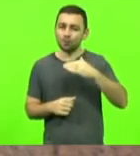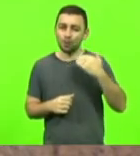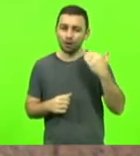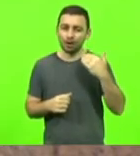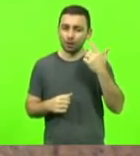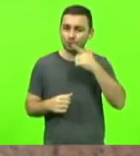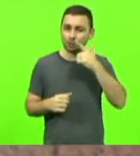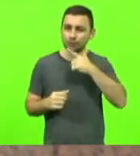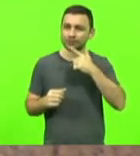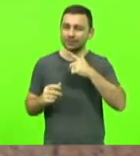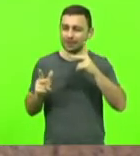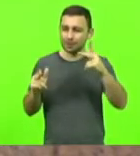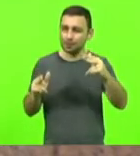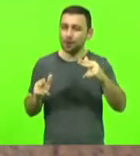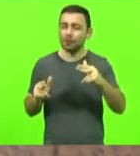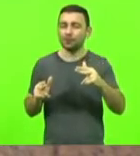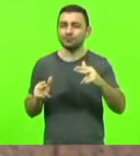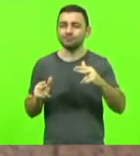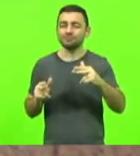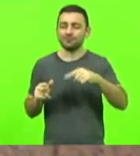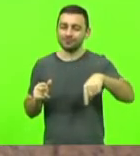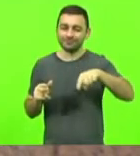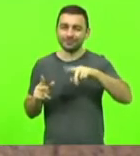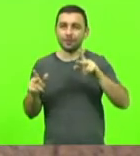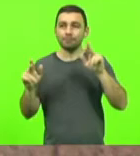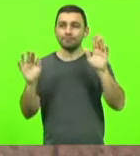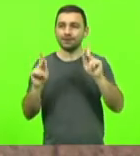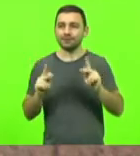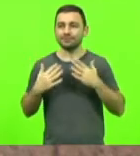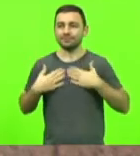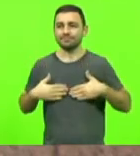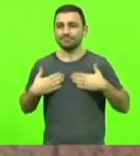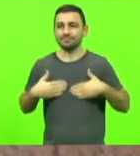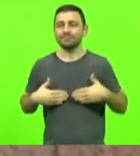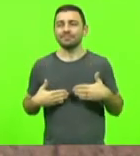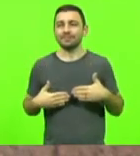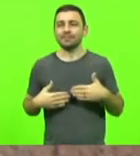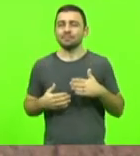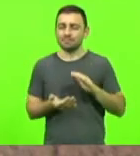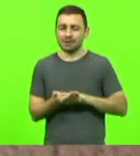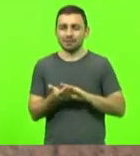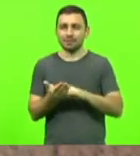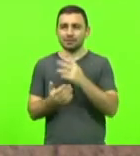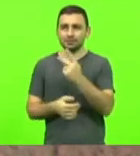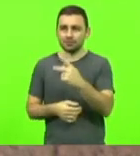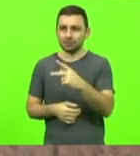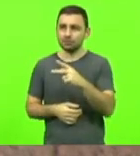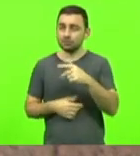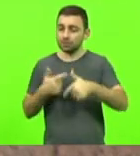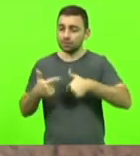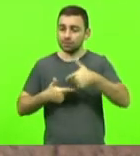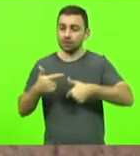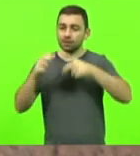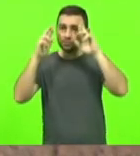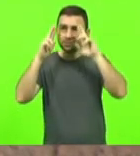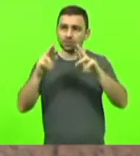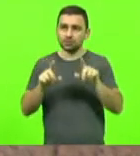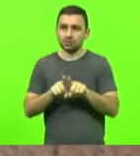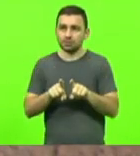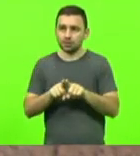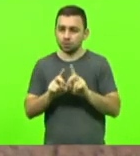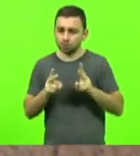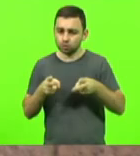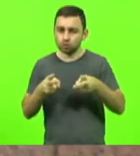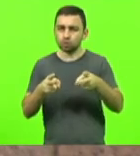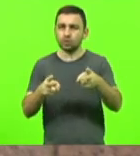vamos em paz. Então, parabéns pelo seu trabalho e por respeitar e trabalhar para manter o legado